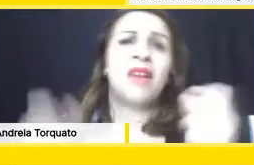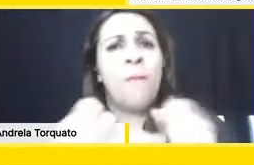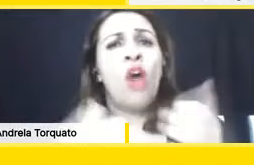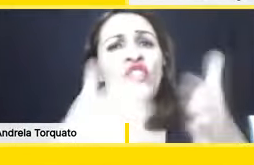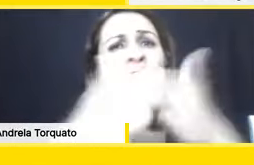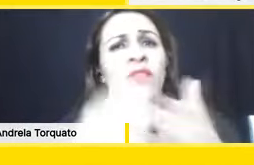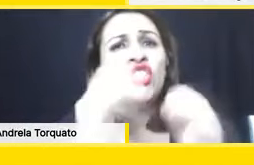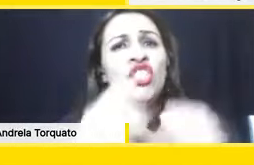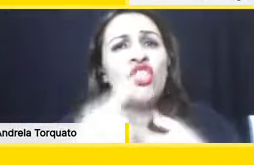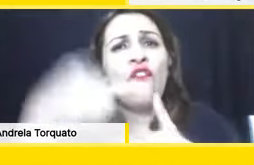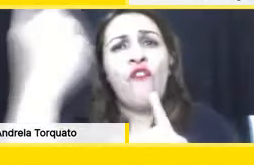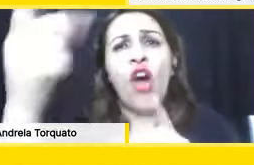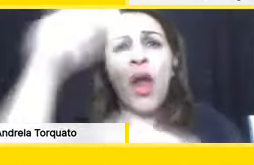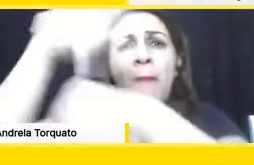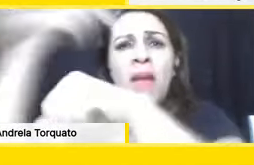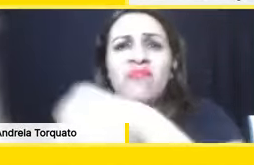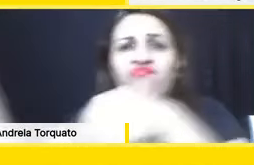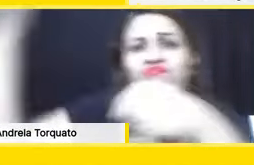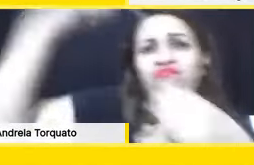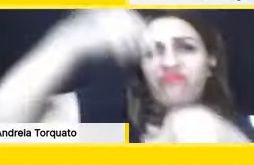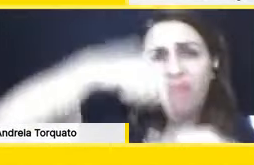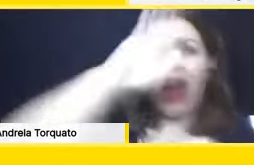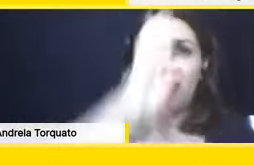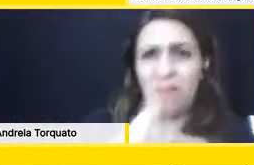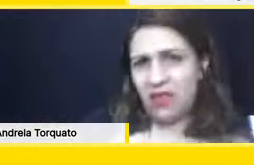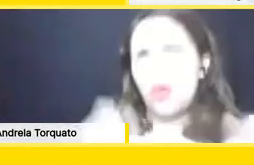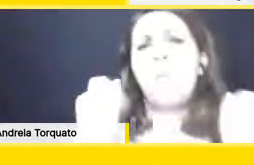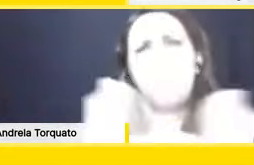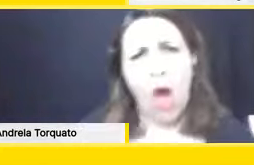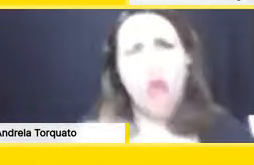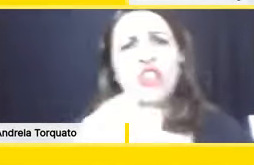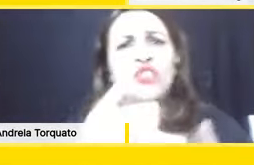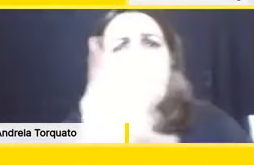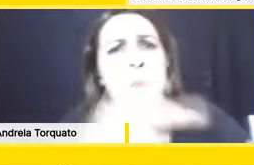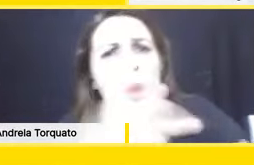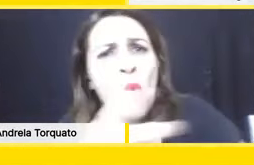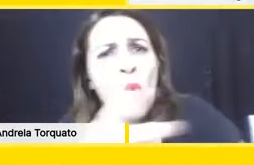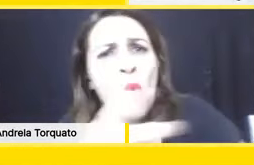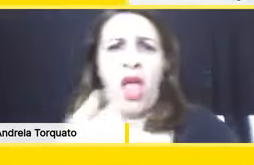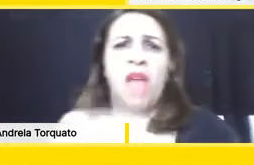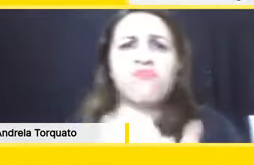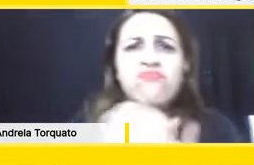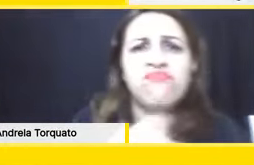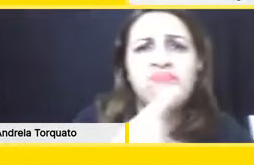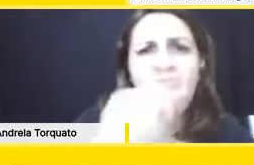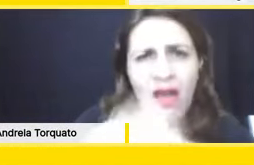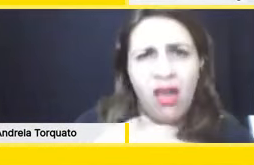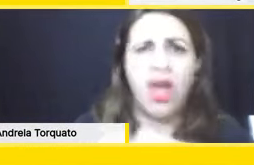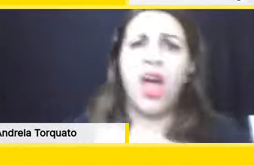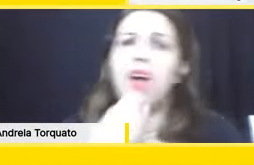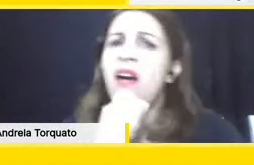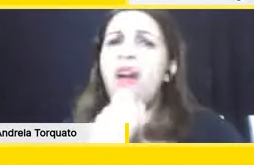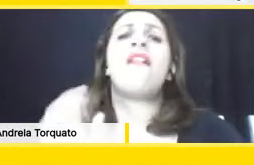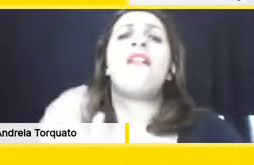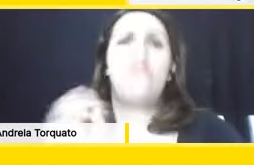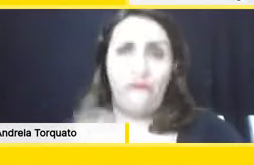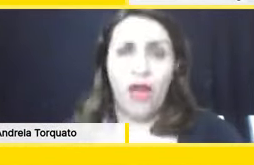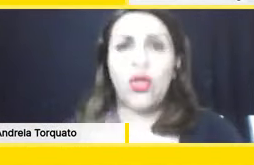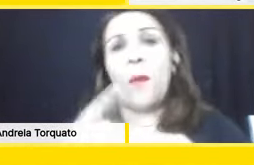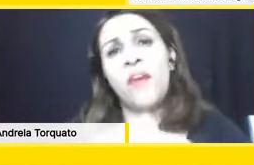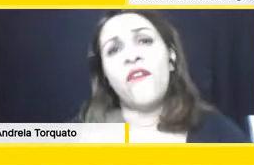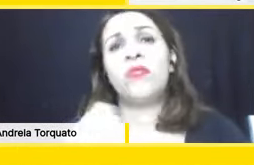produto nas farmácias hoje em todo o Brasil. Ainda não está sendo feito, porque existe ainda um trâmite burocrático de